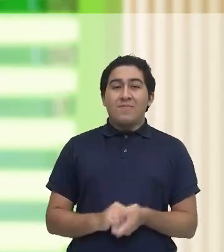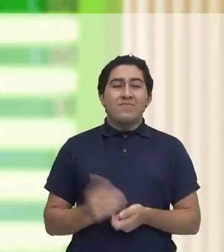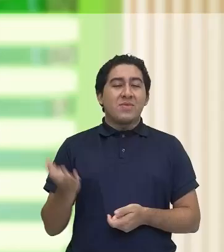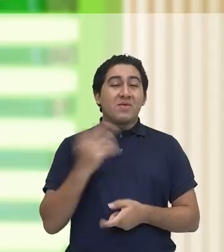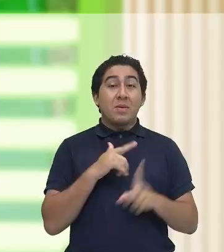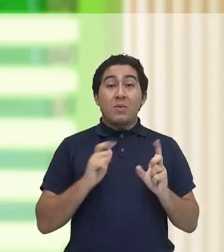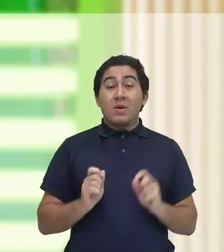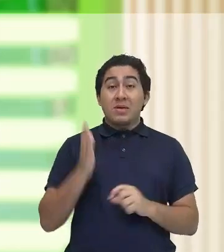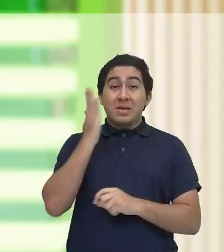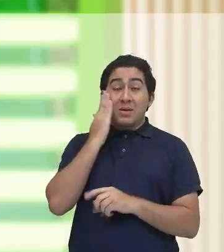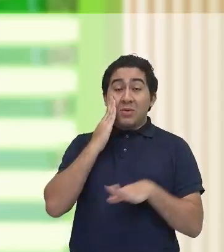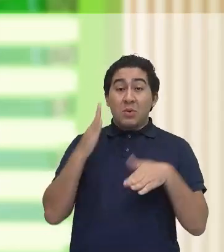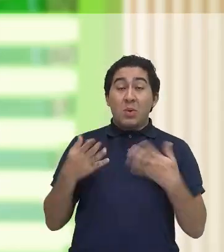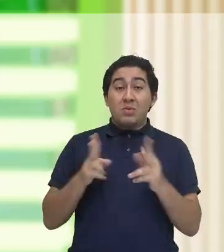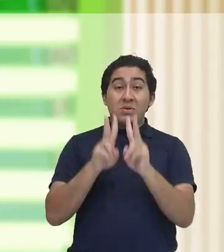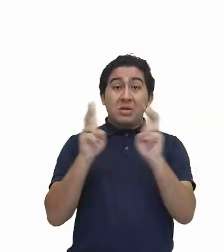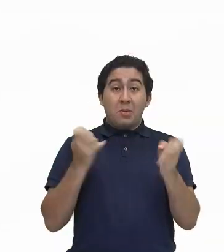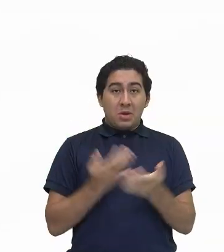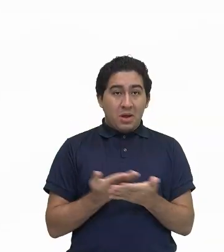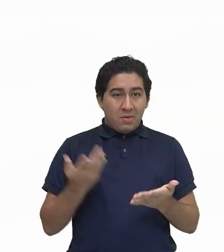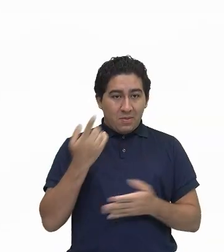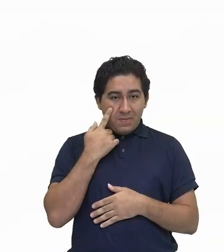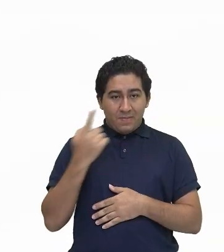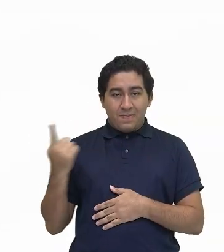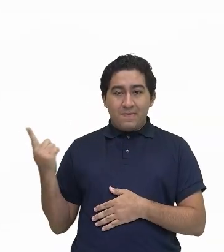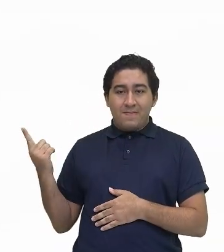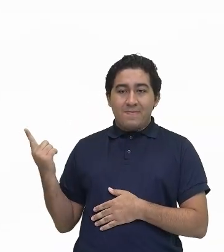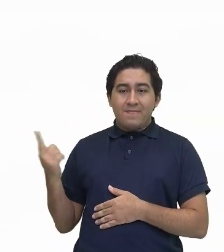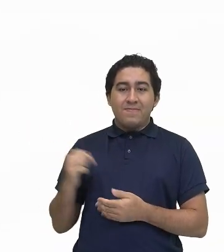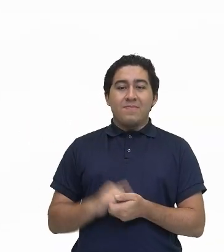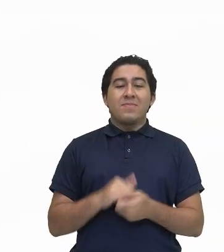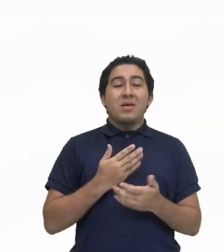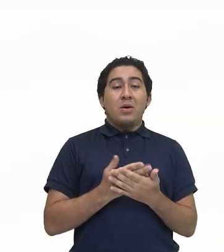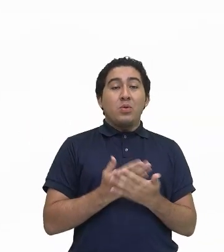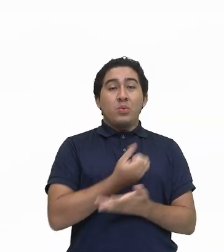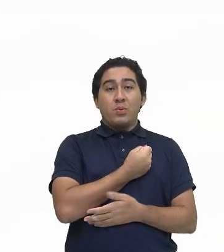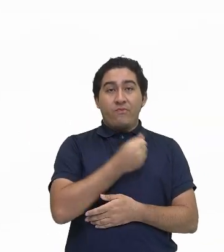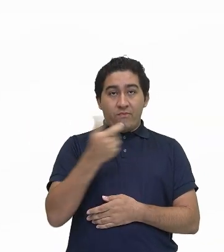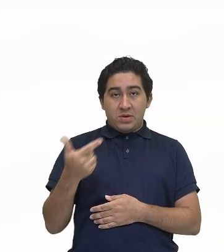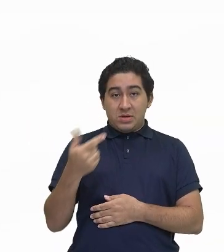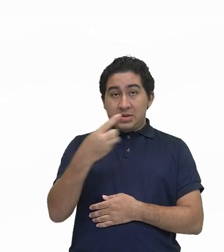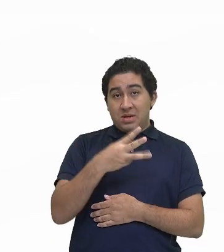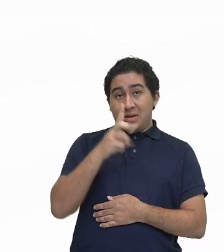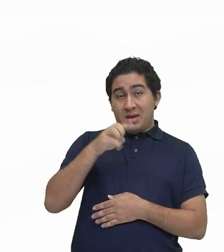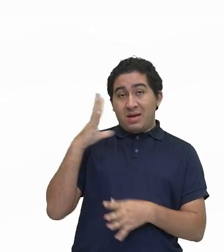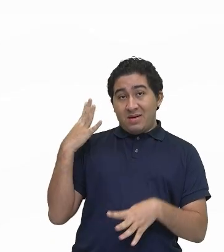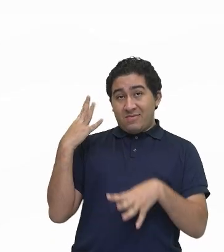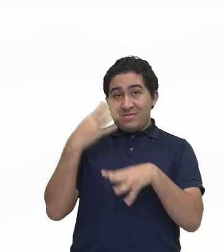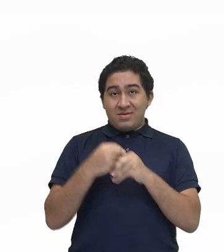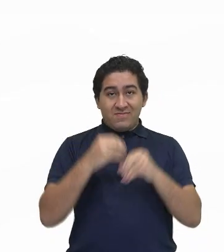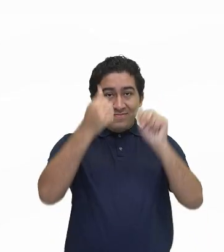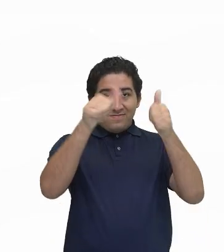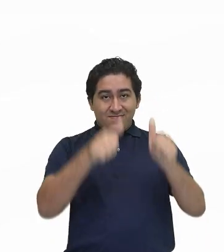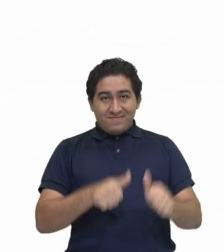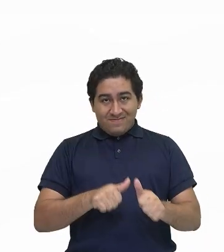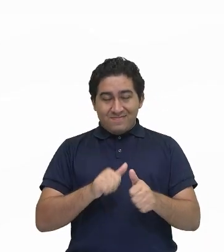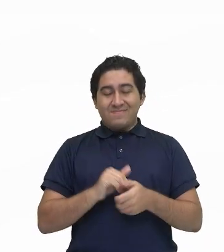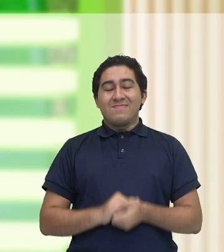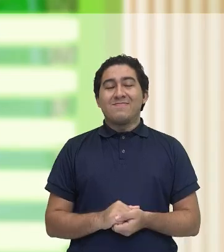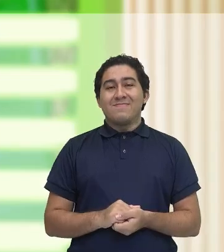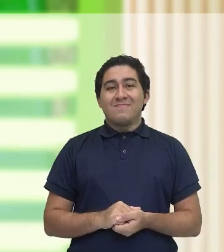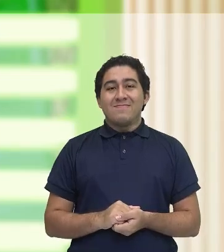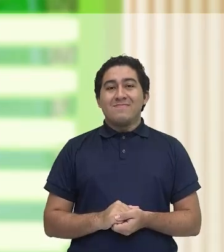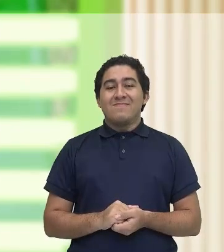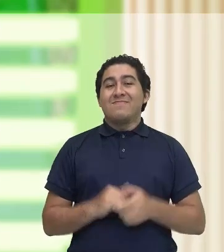vamos descobrir qual o tema desta aula. Vamos lá? Aula 23, revisão e